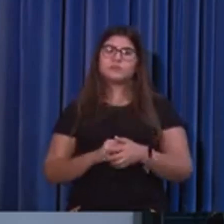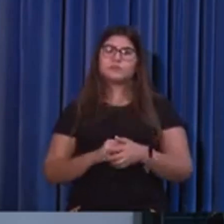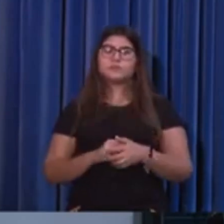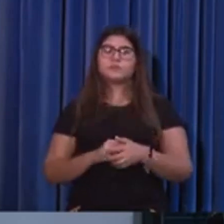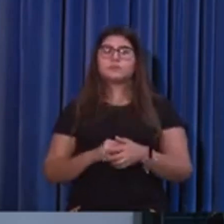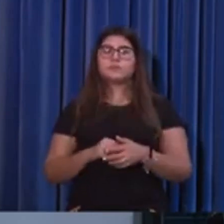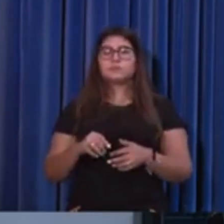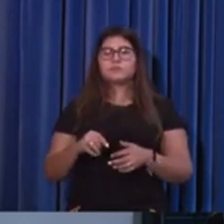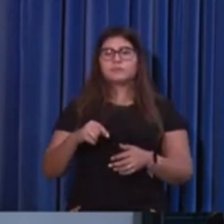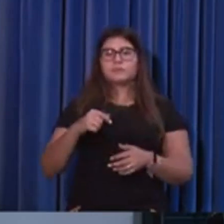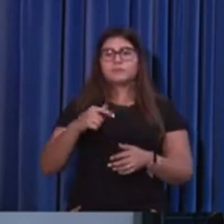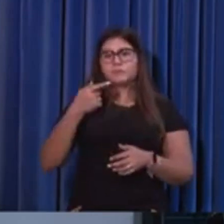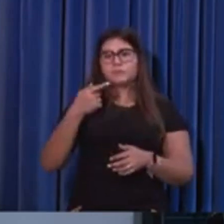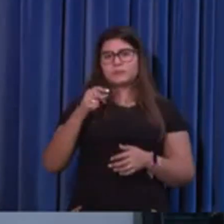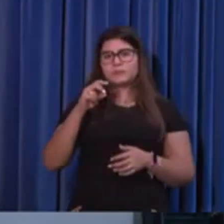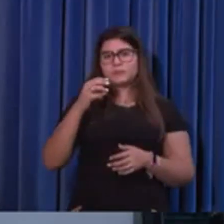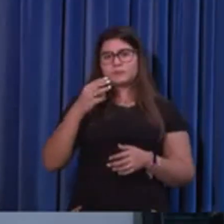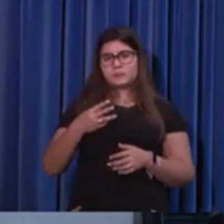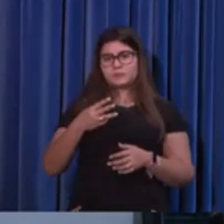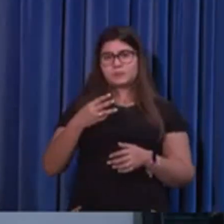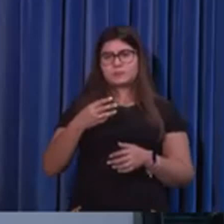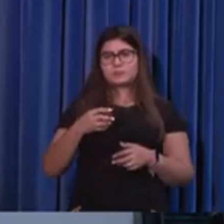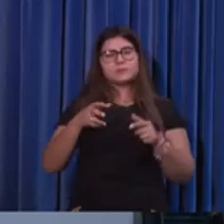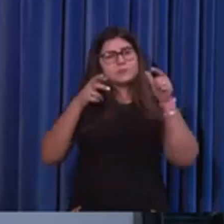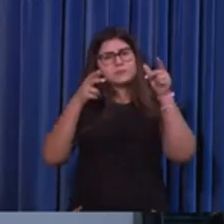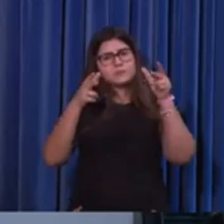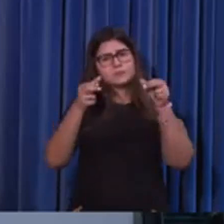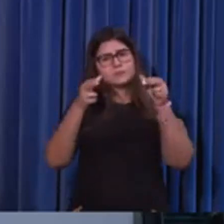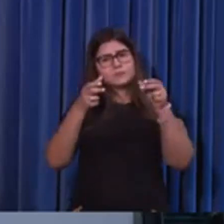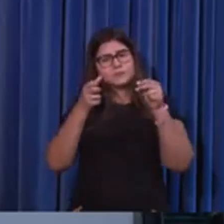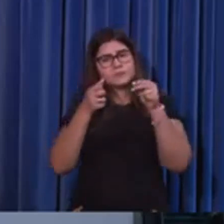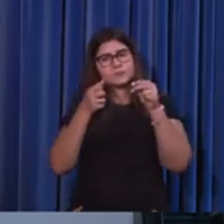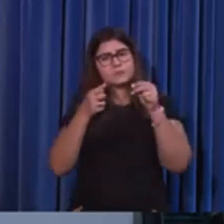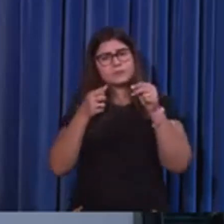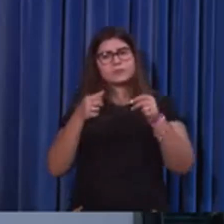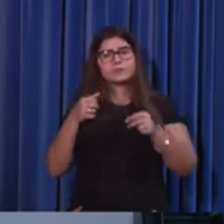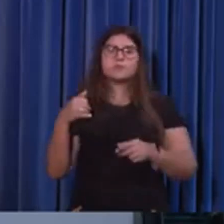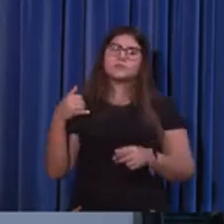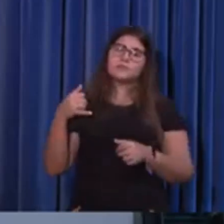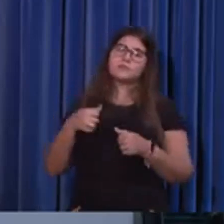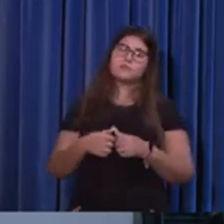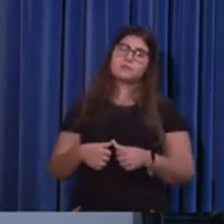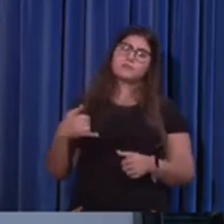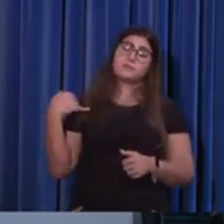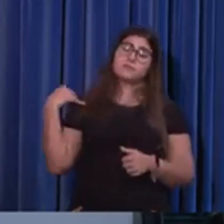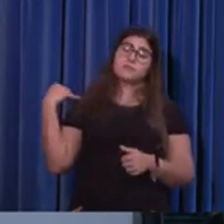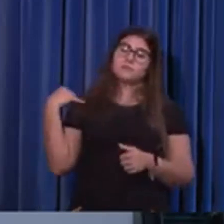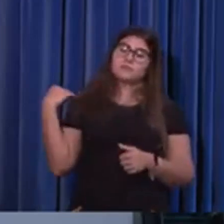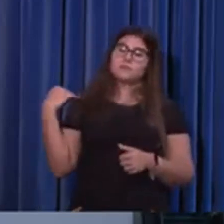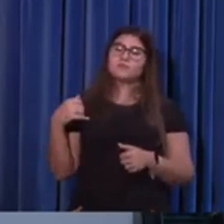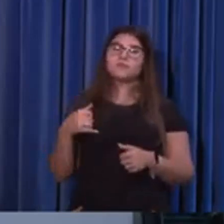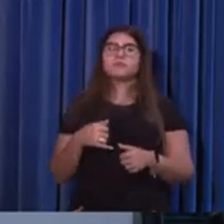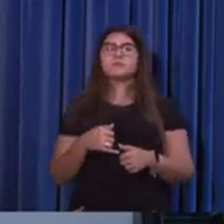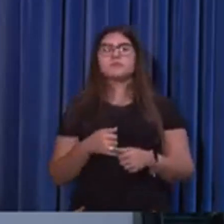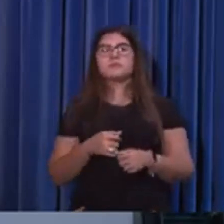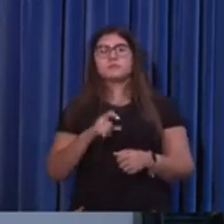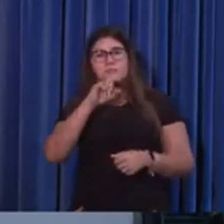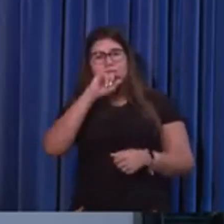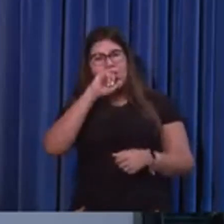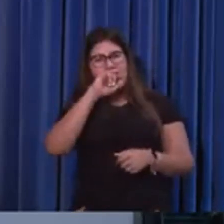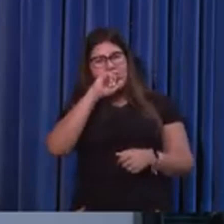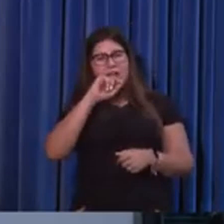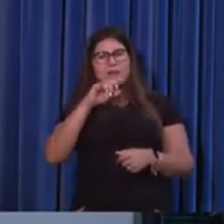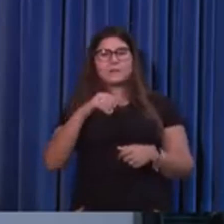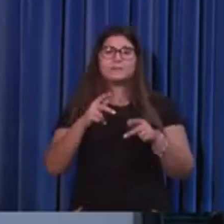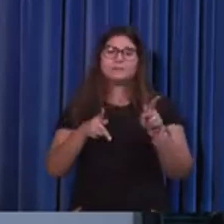73, ele percebeu que ele estava invejando os arrogantes. Foi o texto que nós lemos hoje, na abertura